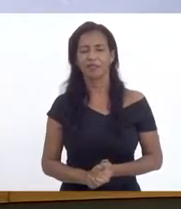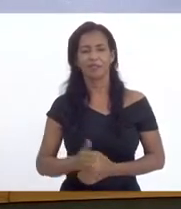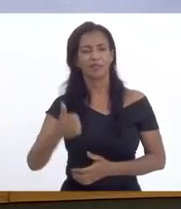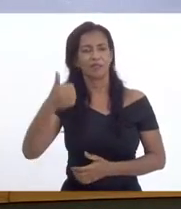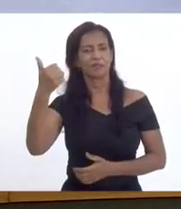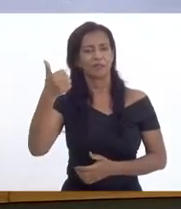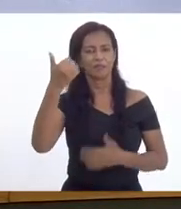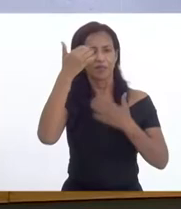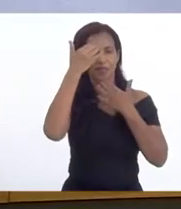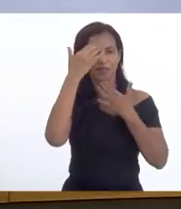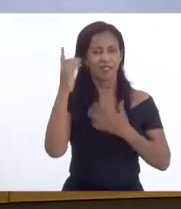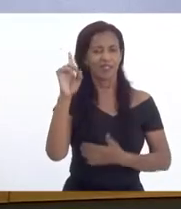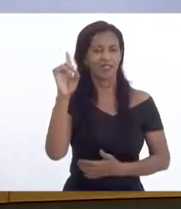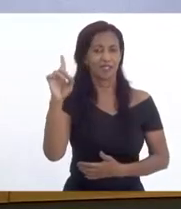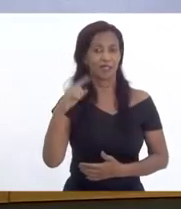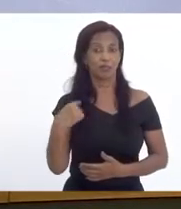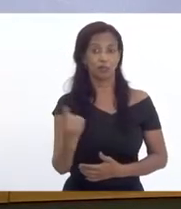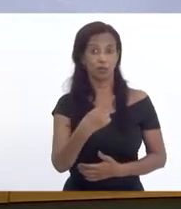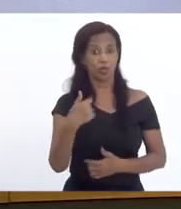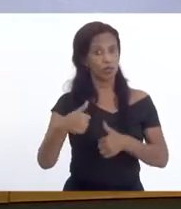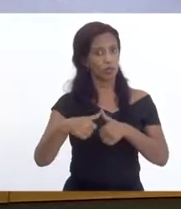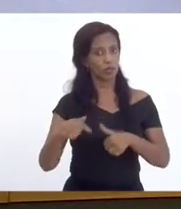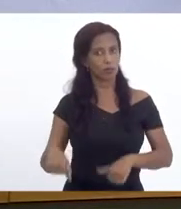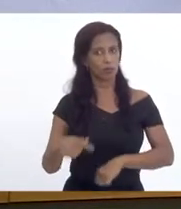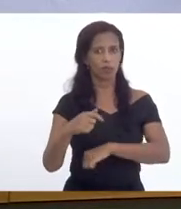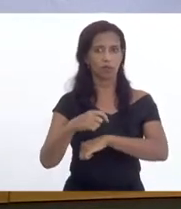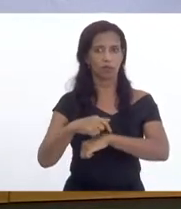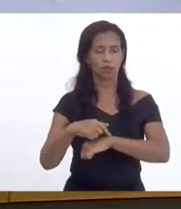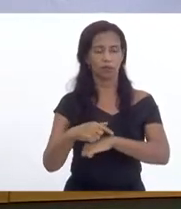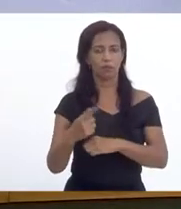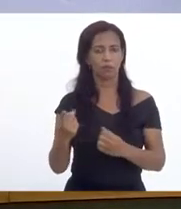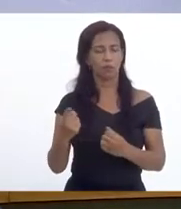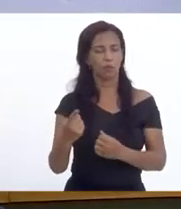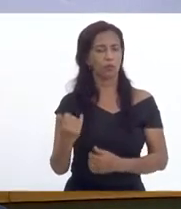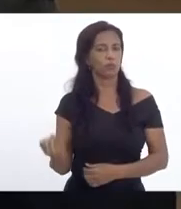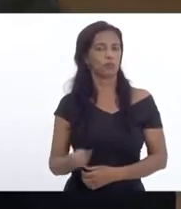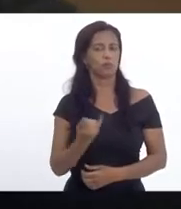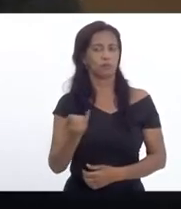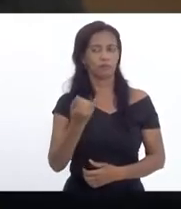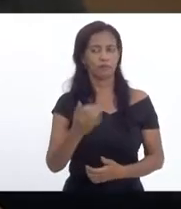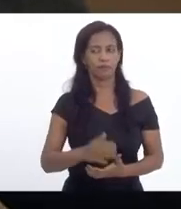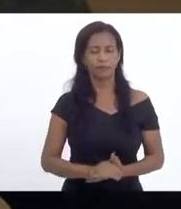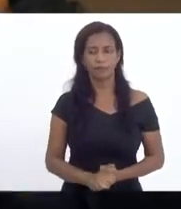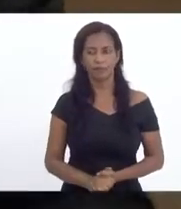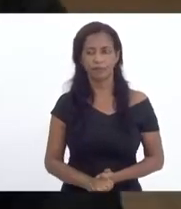Primeiramente, queria agradecer a Deus por nós estarmos aqui, neste momento bastante significativo.